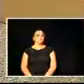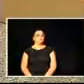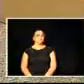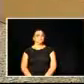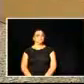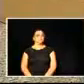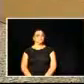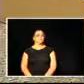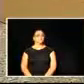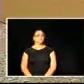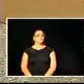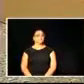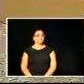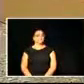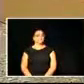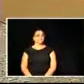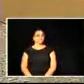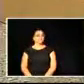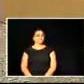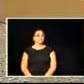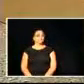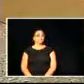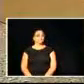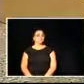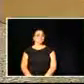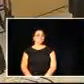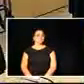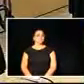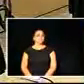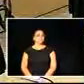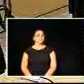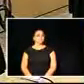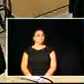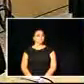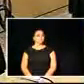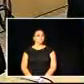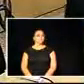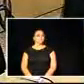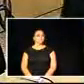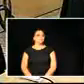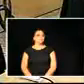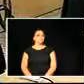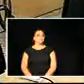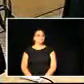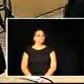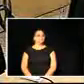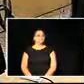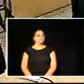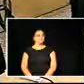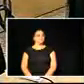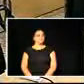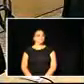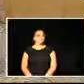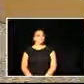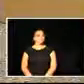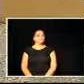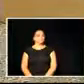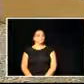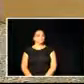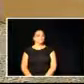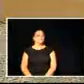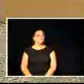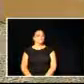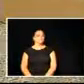Vera combinou aí para receber os aplausos na noite de hoje. Isso foi combinado, hein, Vera?